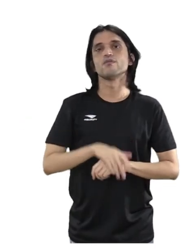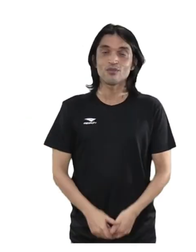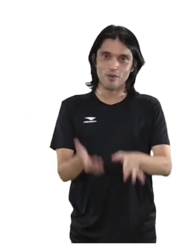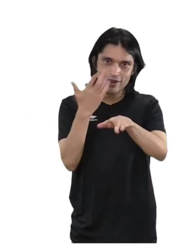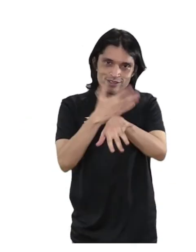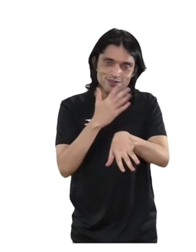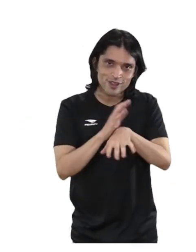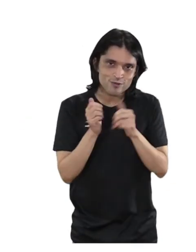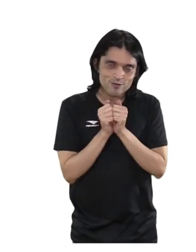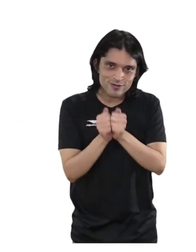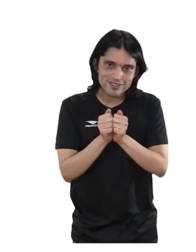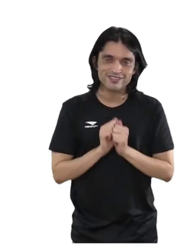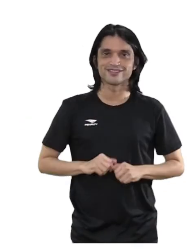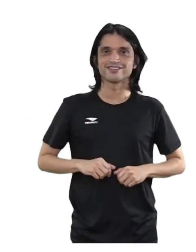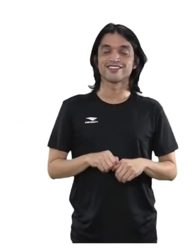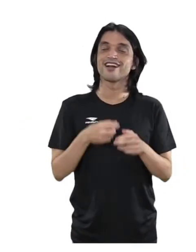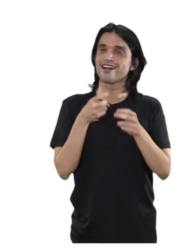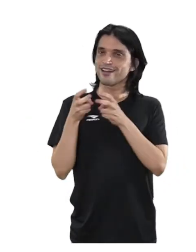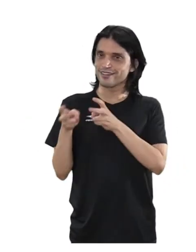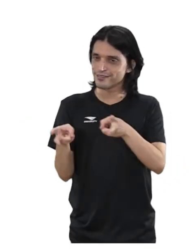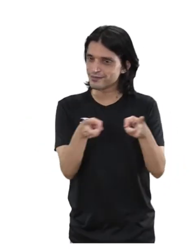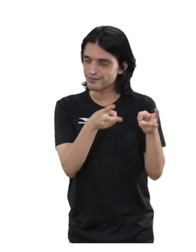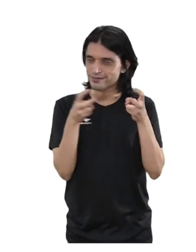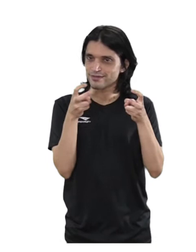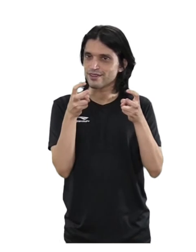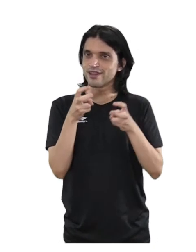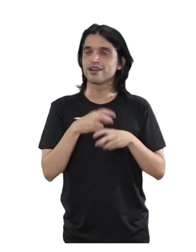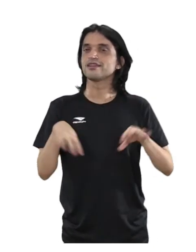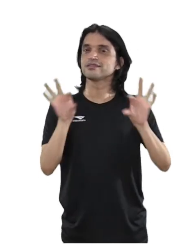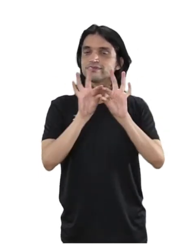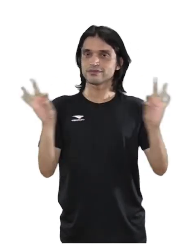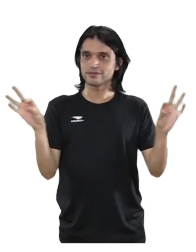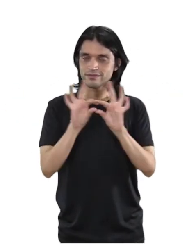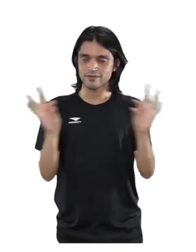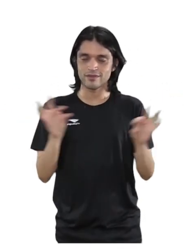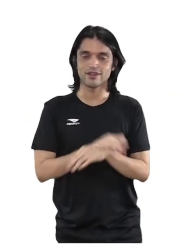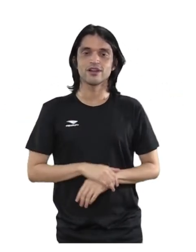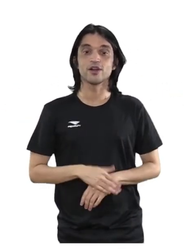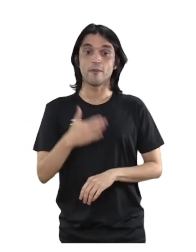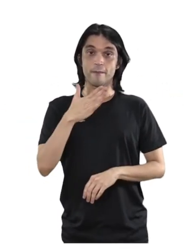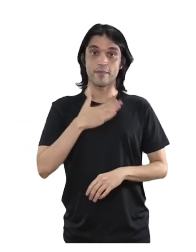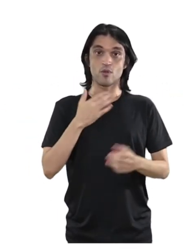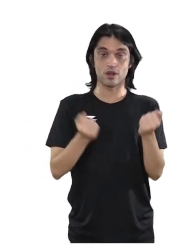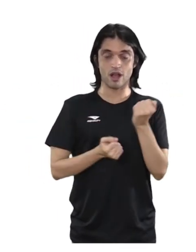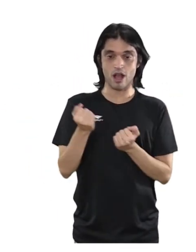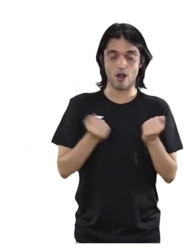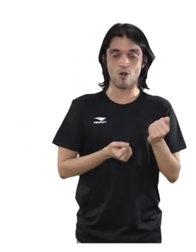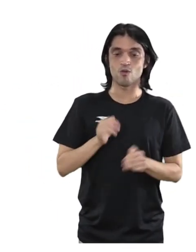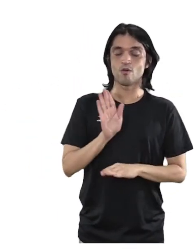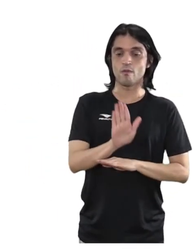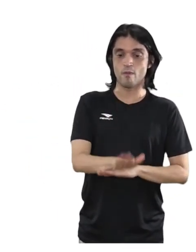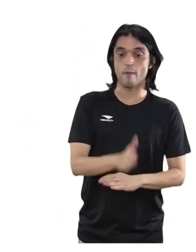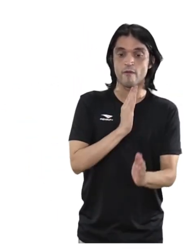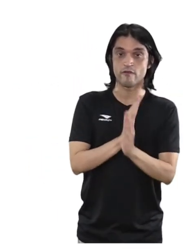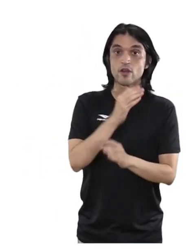Vamos fazer uma atividade juntos? Analise morfossintaticamente a frase a seguir. Meu carro tem